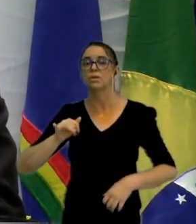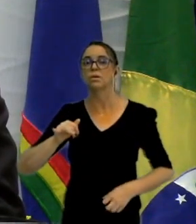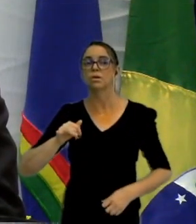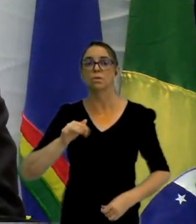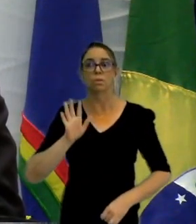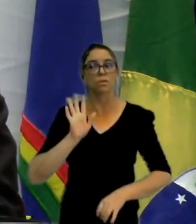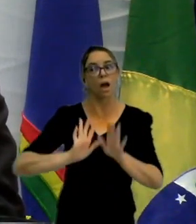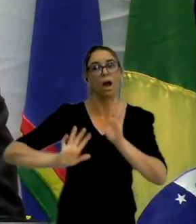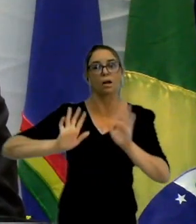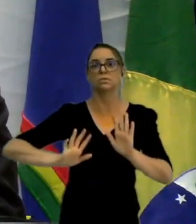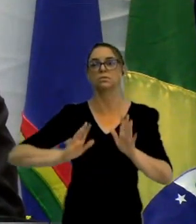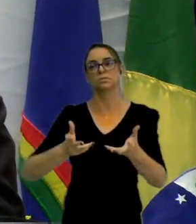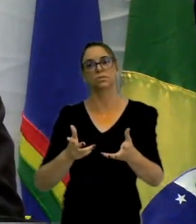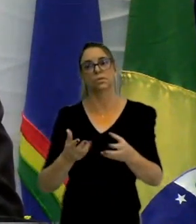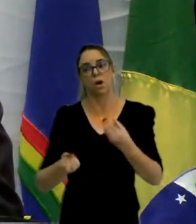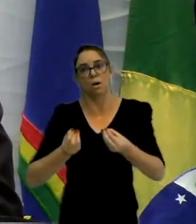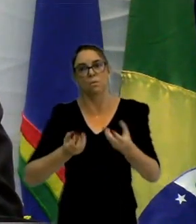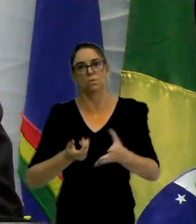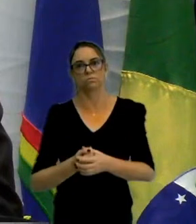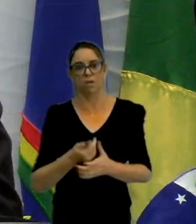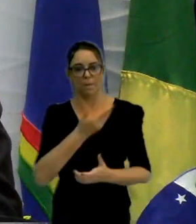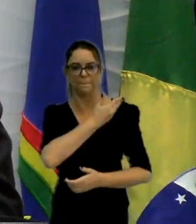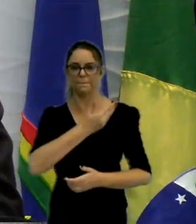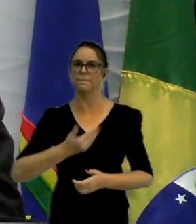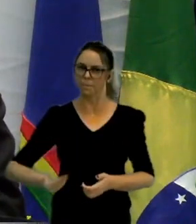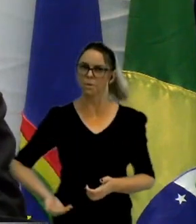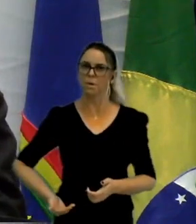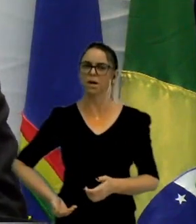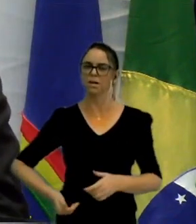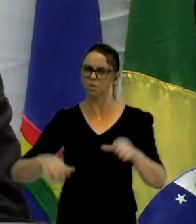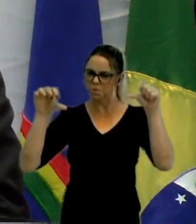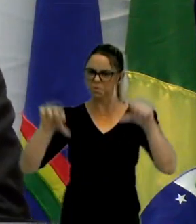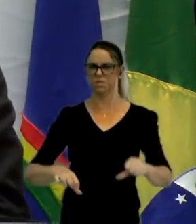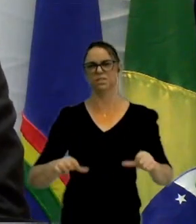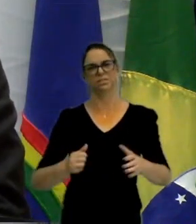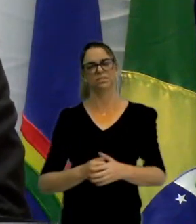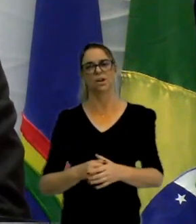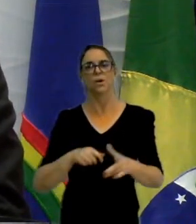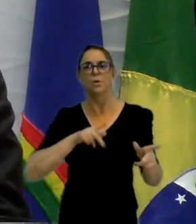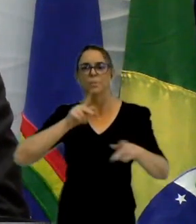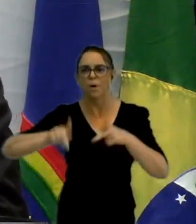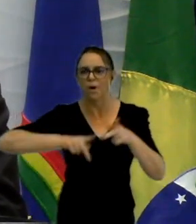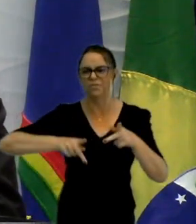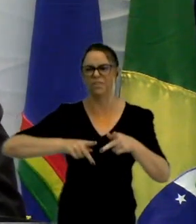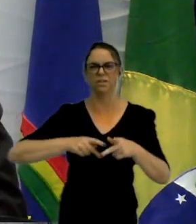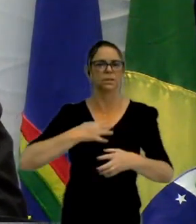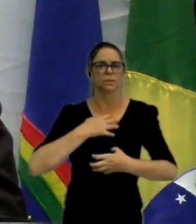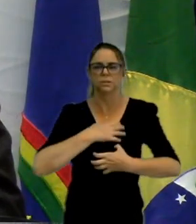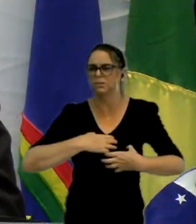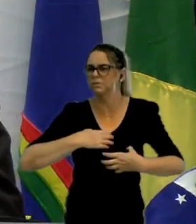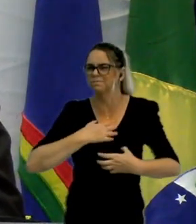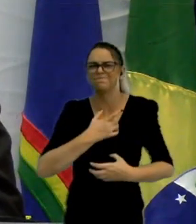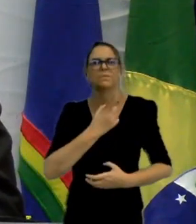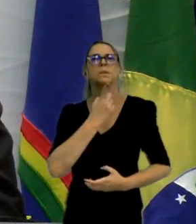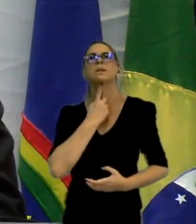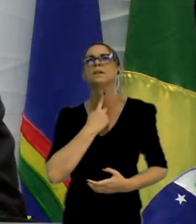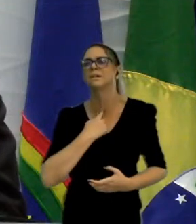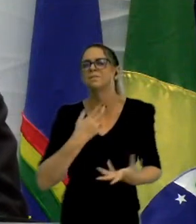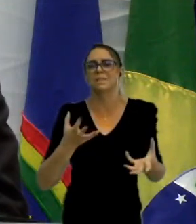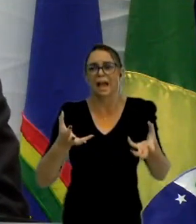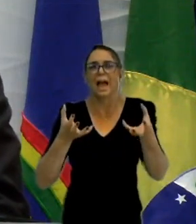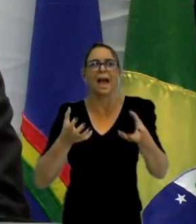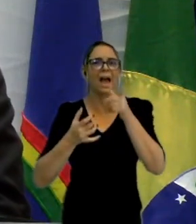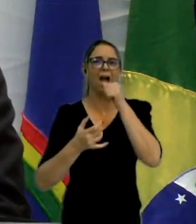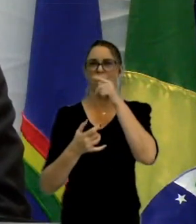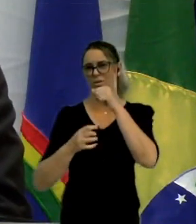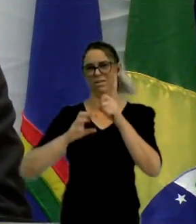uma situação de calamidade pública. O nosso povo agoniza, anseia, luta para que chegue água nas